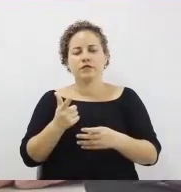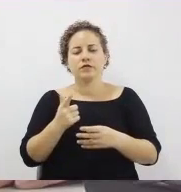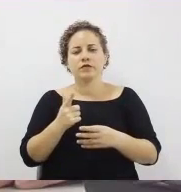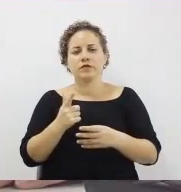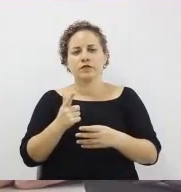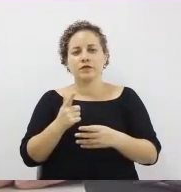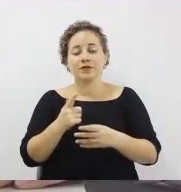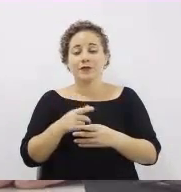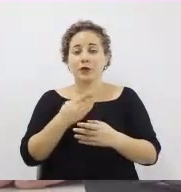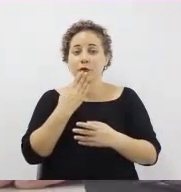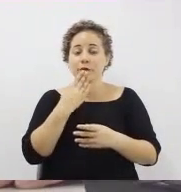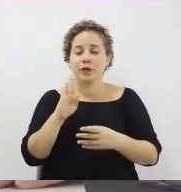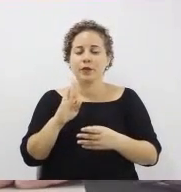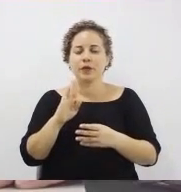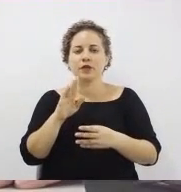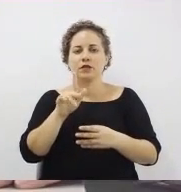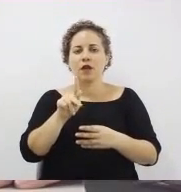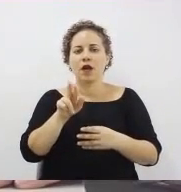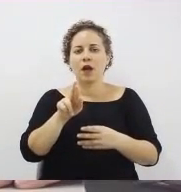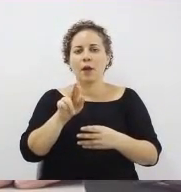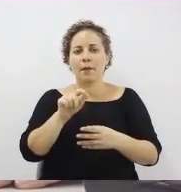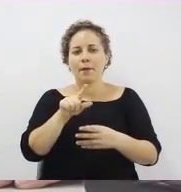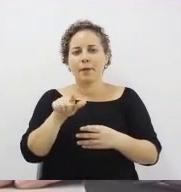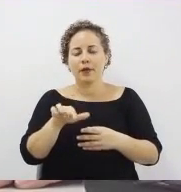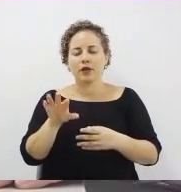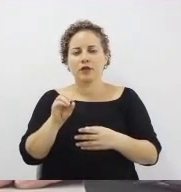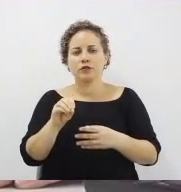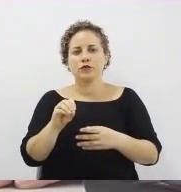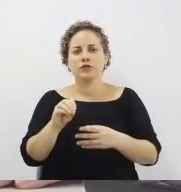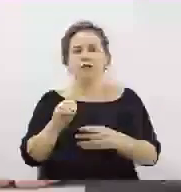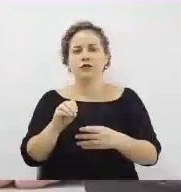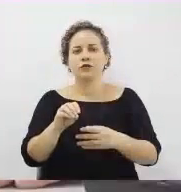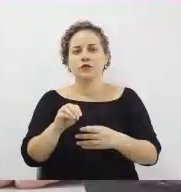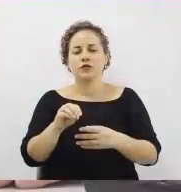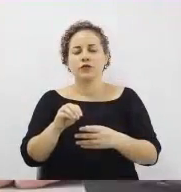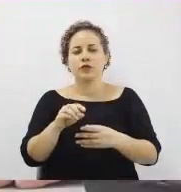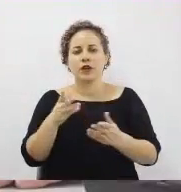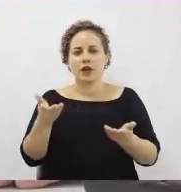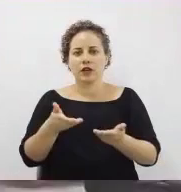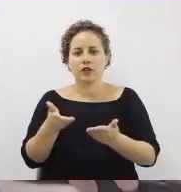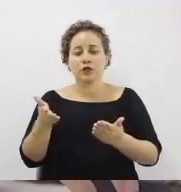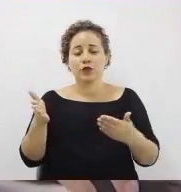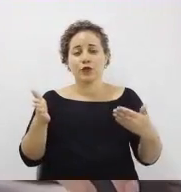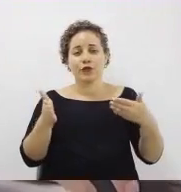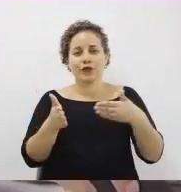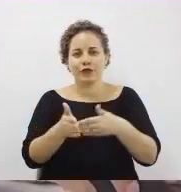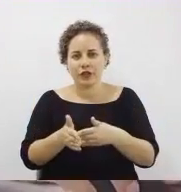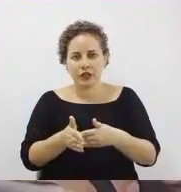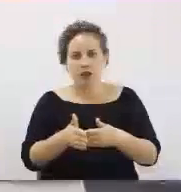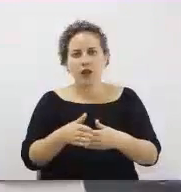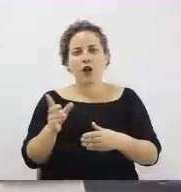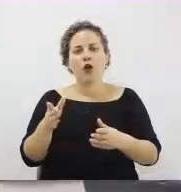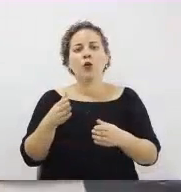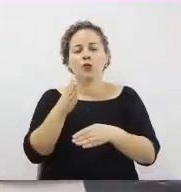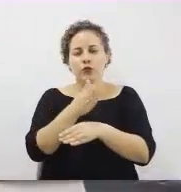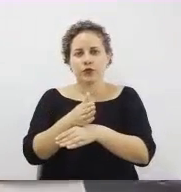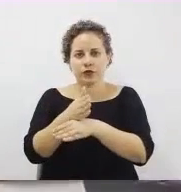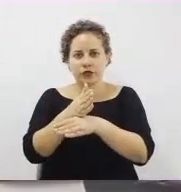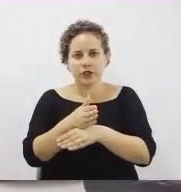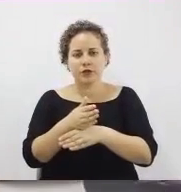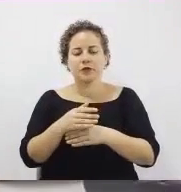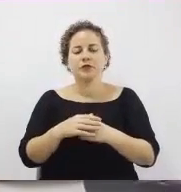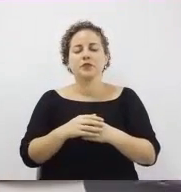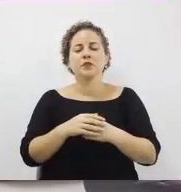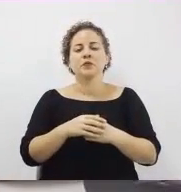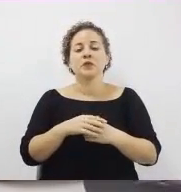alocação e a promessa de prazos. Esses dois últimos serão tratados no exercício que nós faremos ao final deste vídeo. O princípio de prever